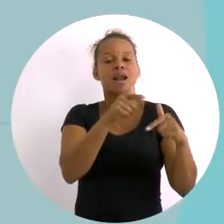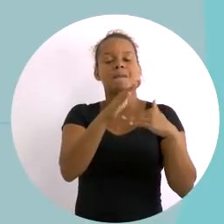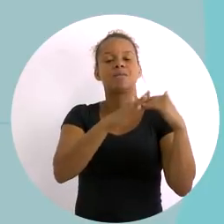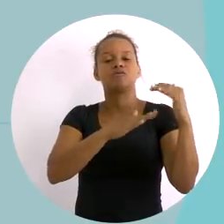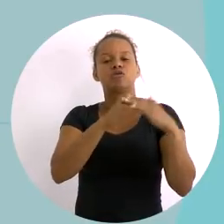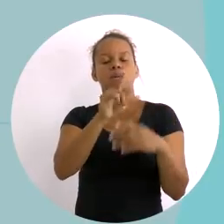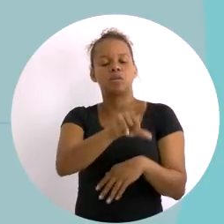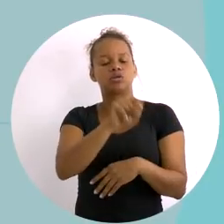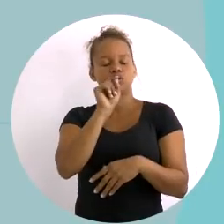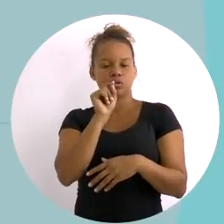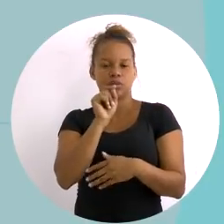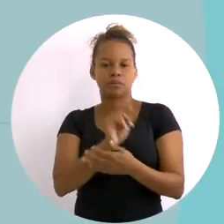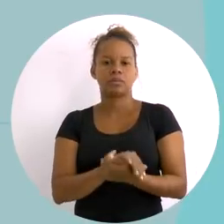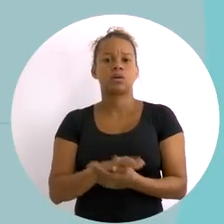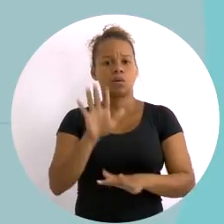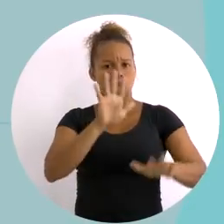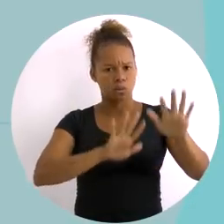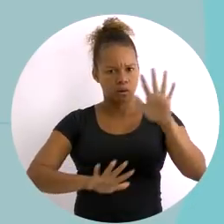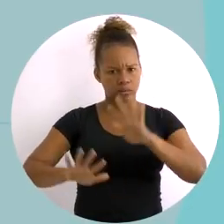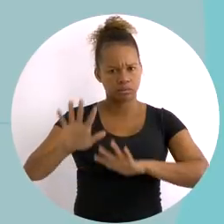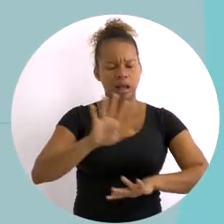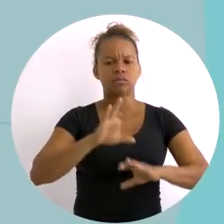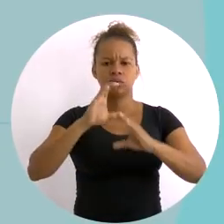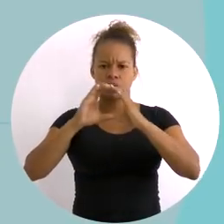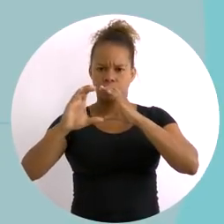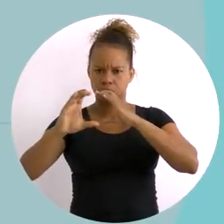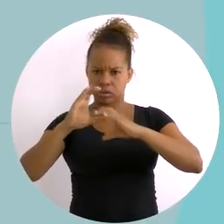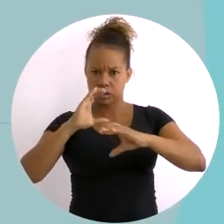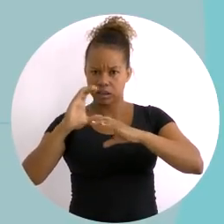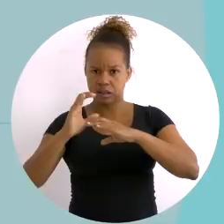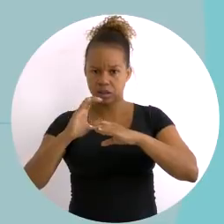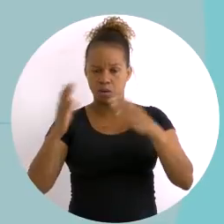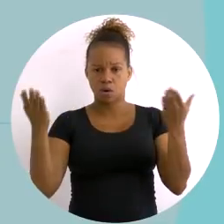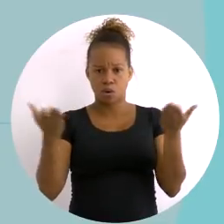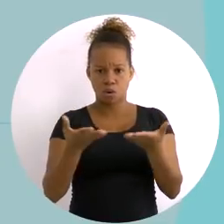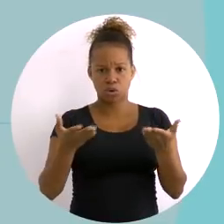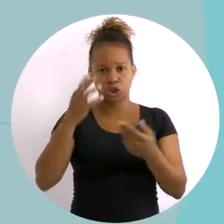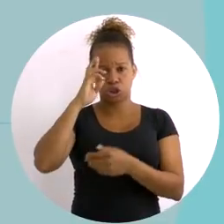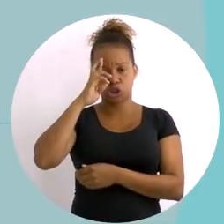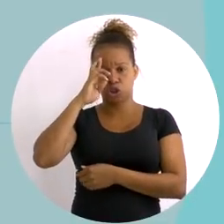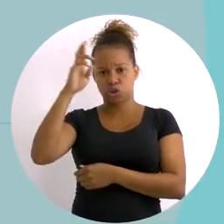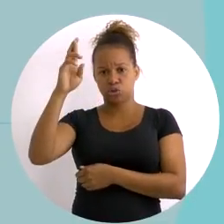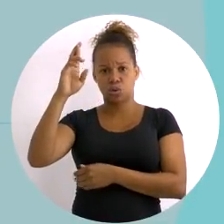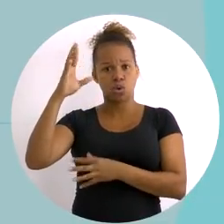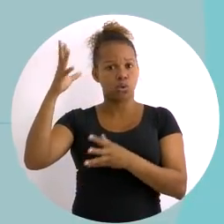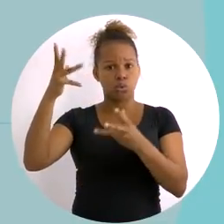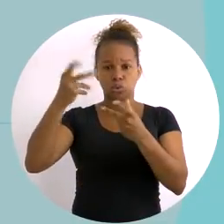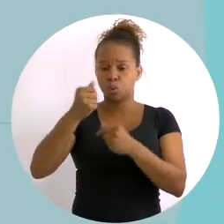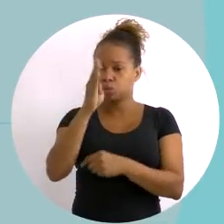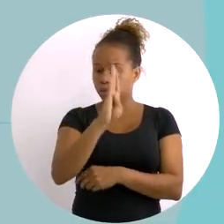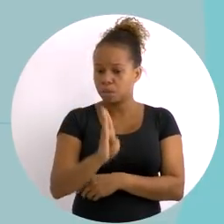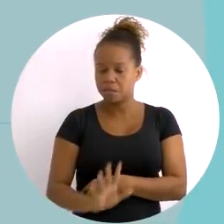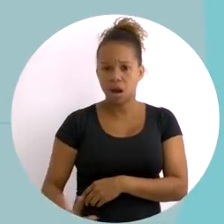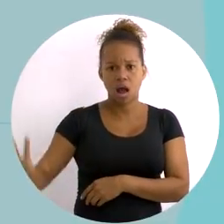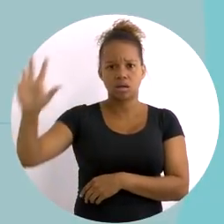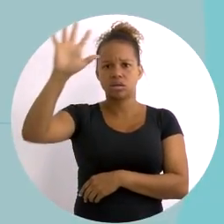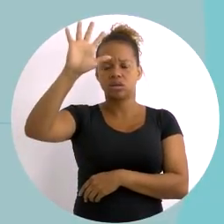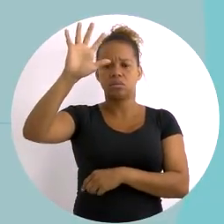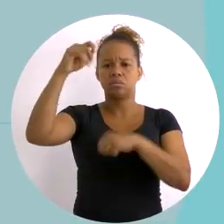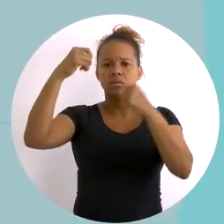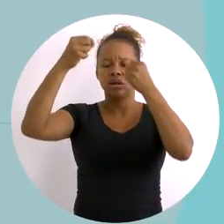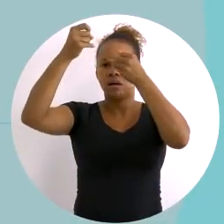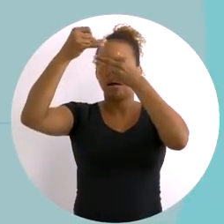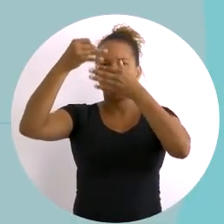profissionalmente. Vale um cuidado com a comunicação. Hoje, gestores do país inteiro costumam